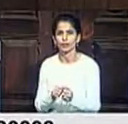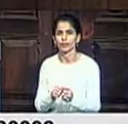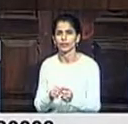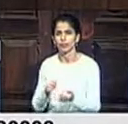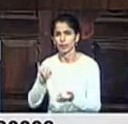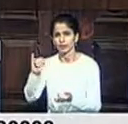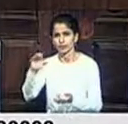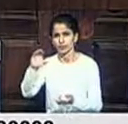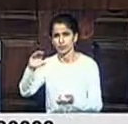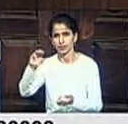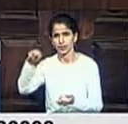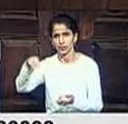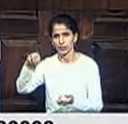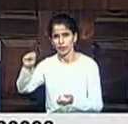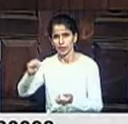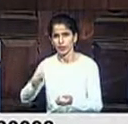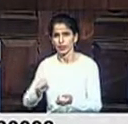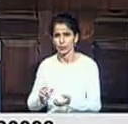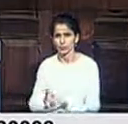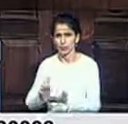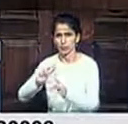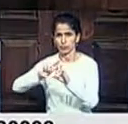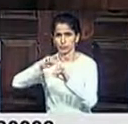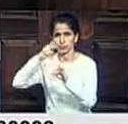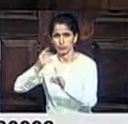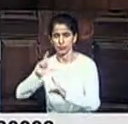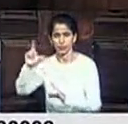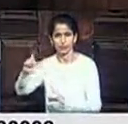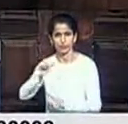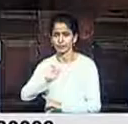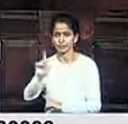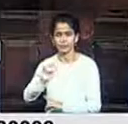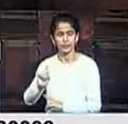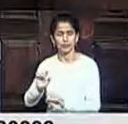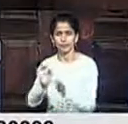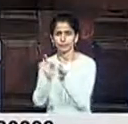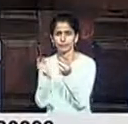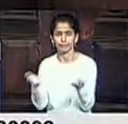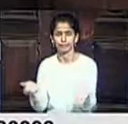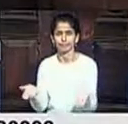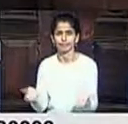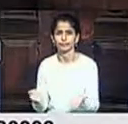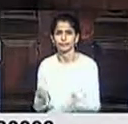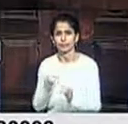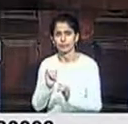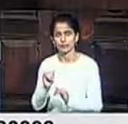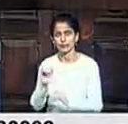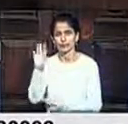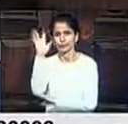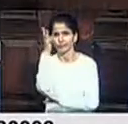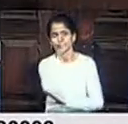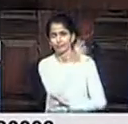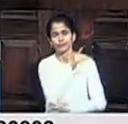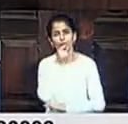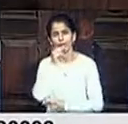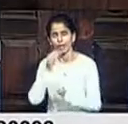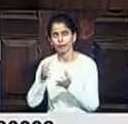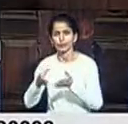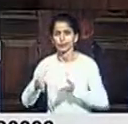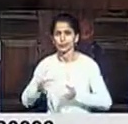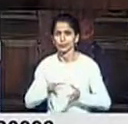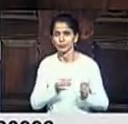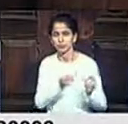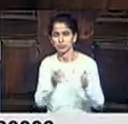o ICMS. Então, aqueles municípios que não fizessem nada pelo meio ambiente, diminuía a sua cota